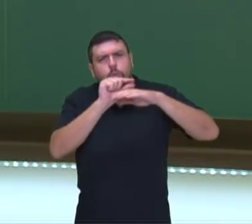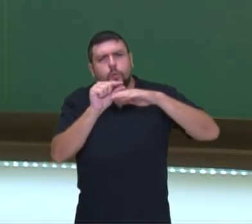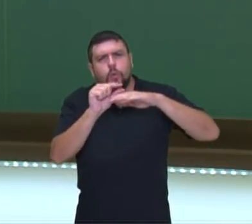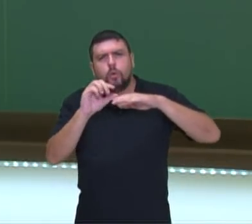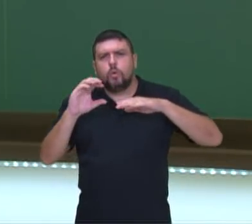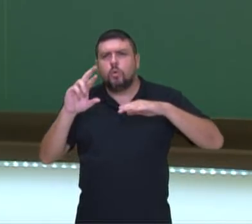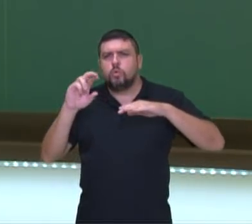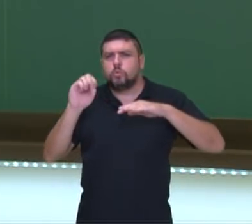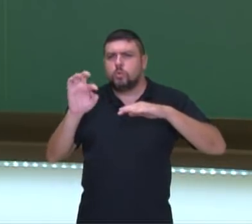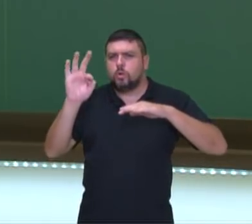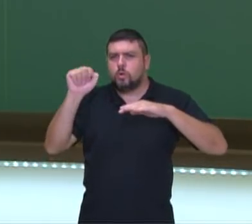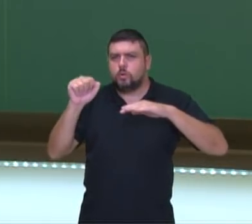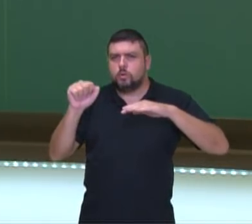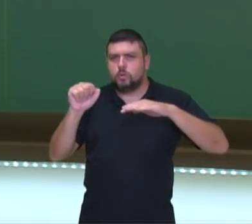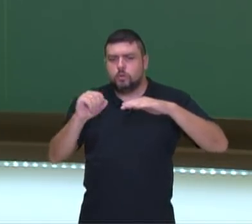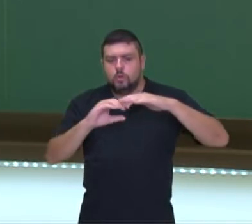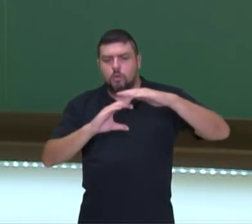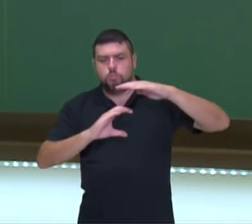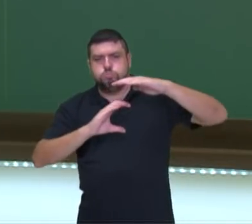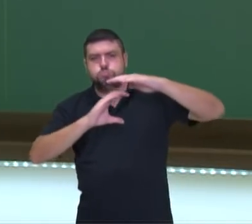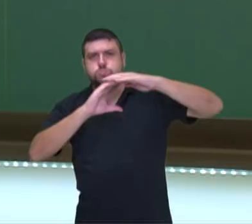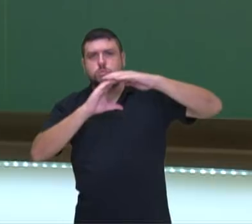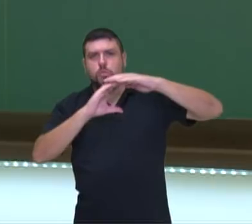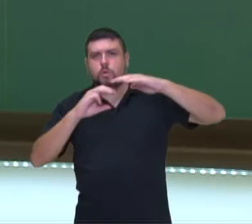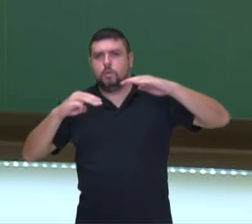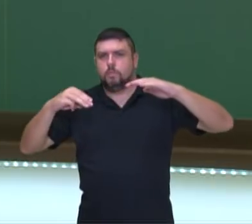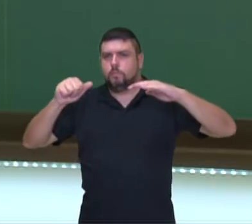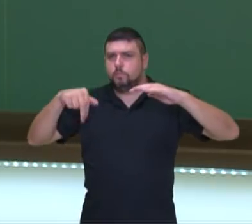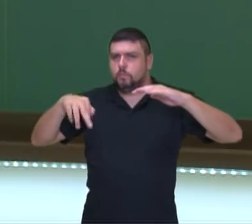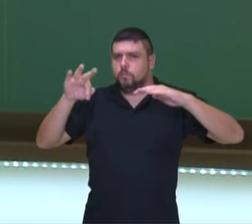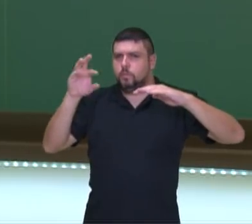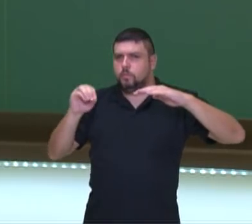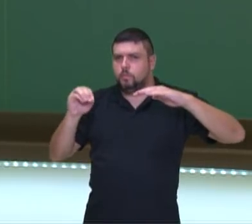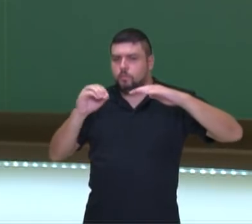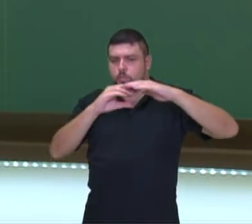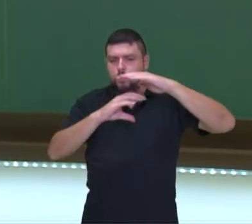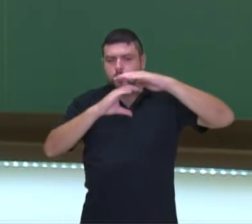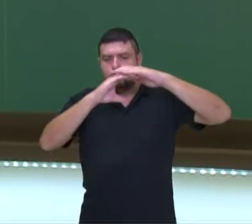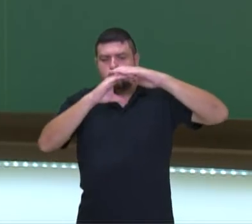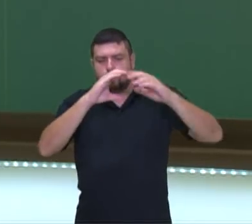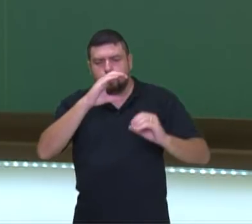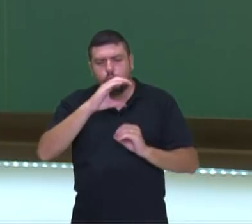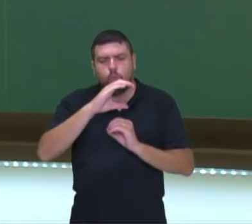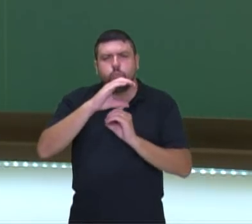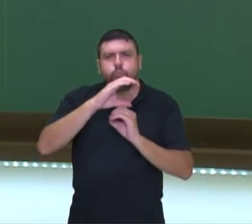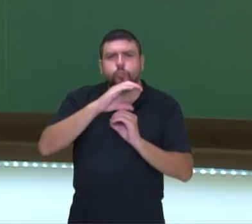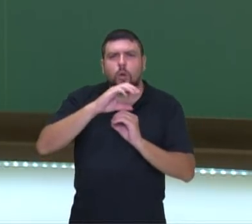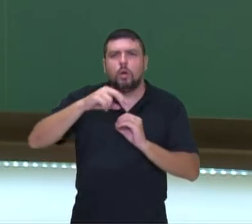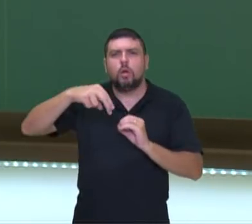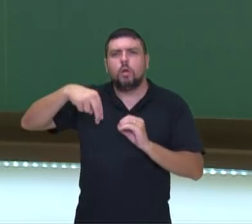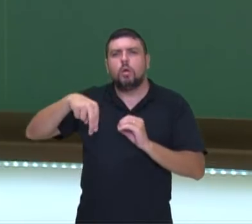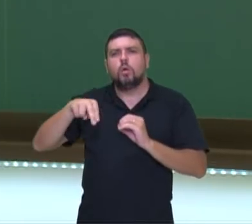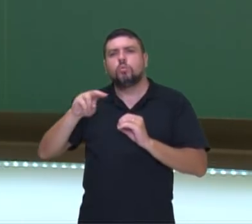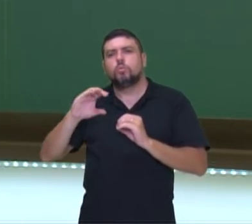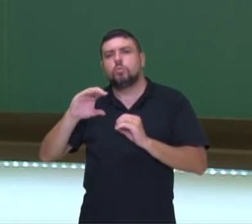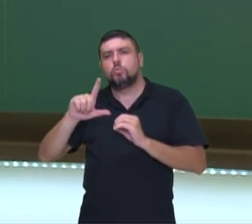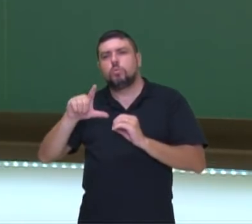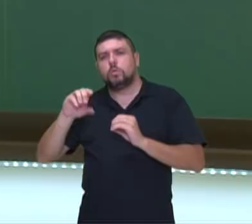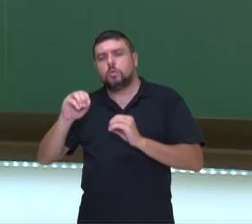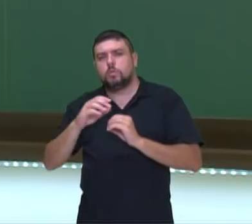a maior de todas, é o manto. O núcleo é intermediário. O núcleo também é dividido, então eu tenho o